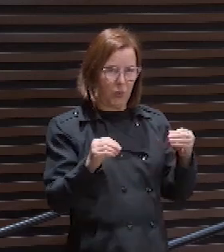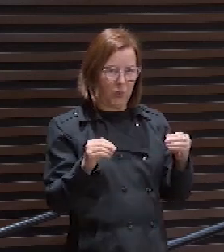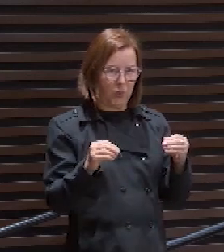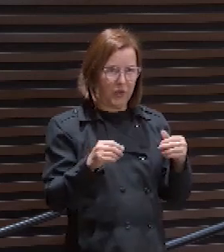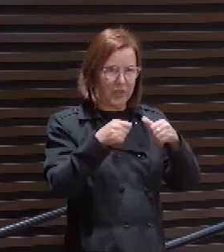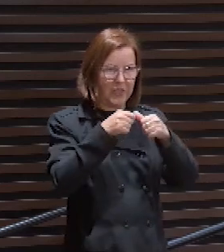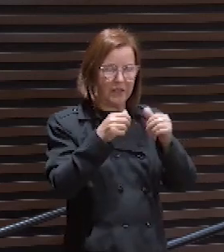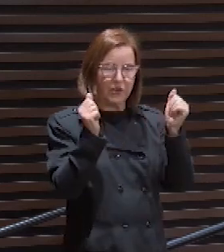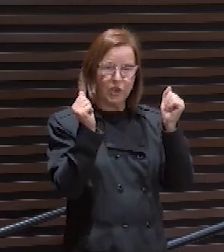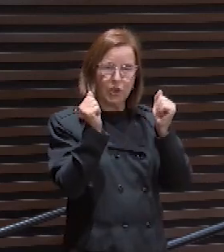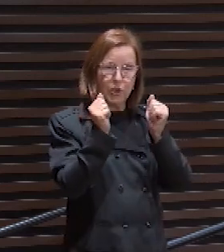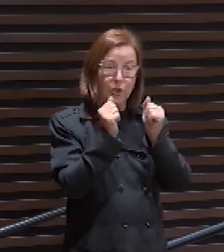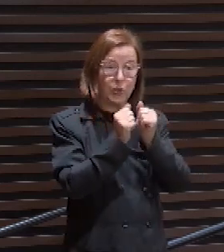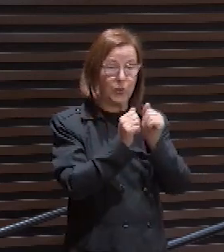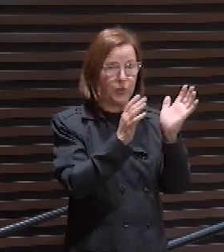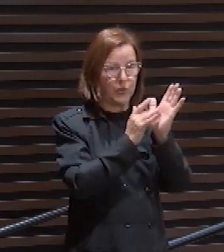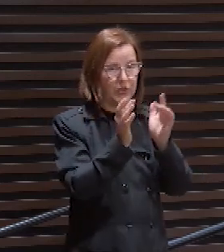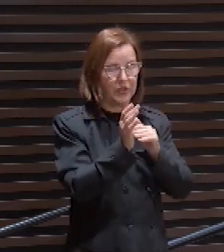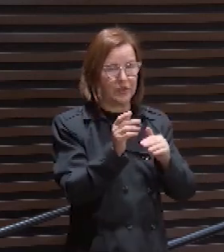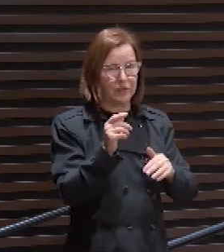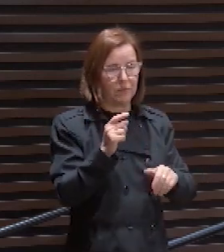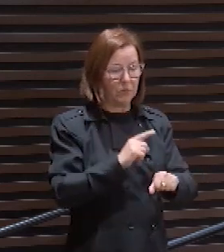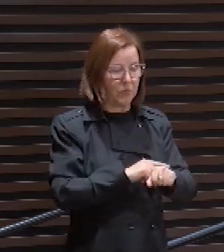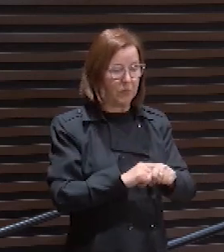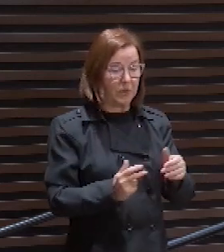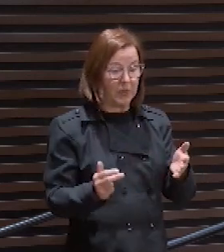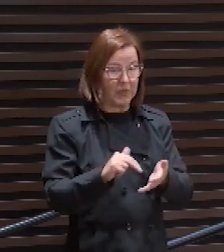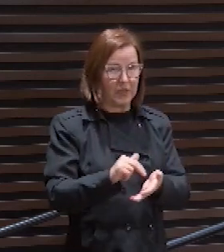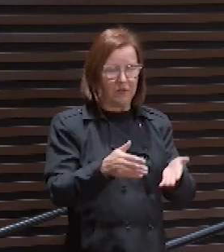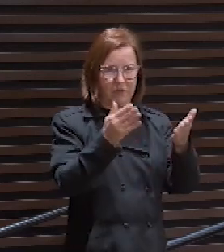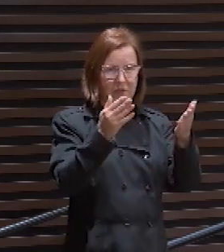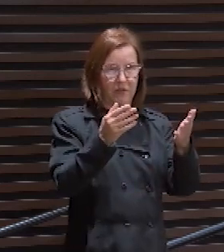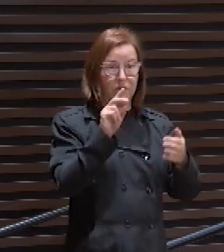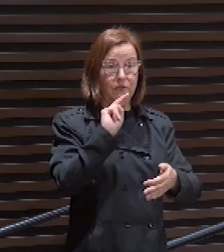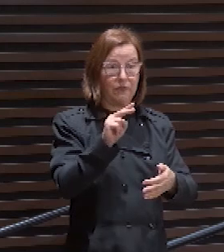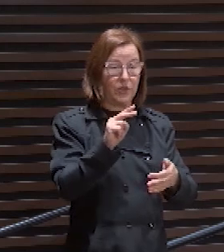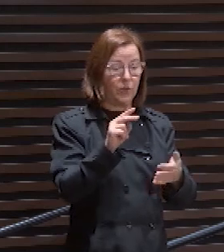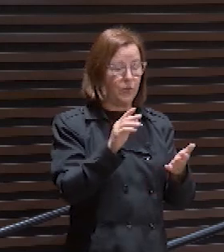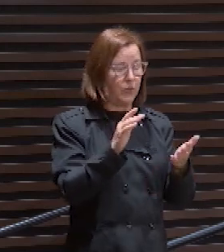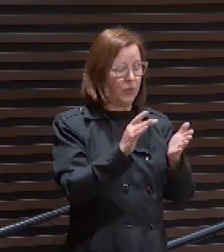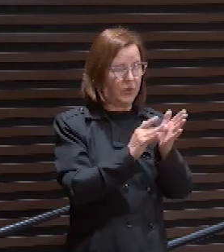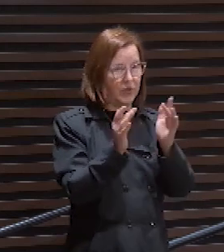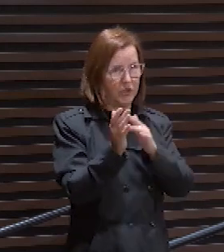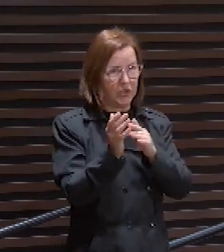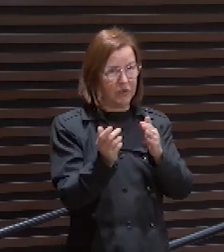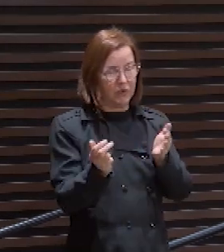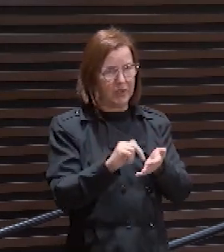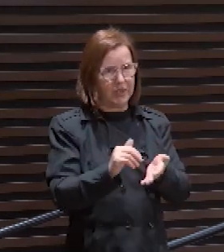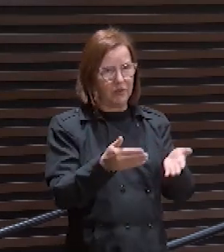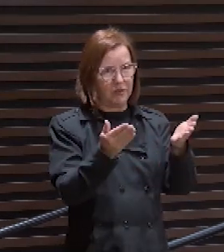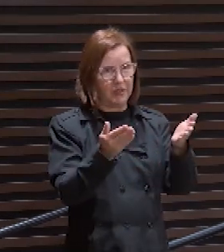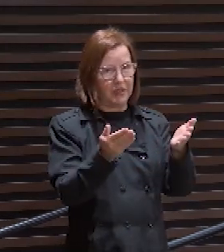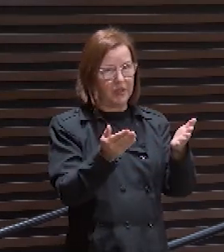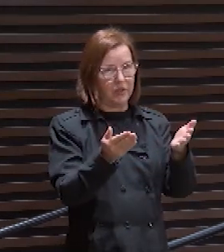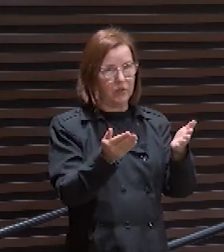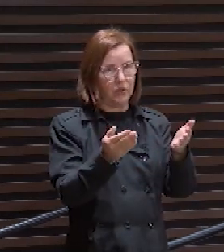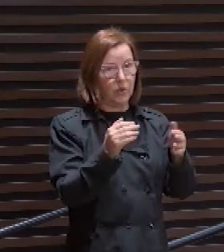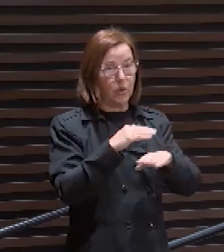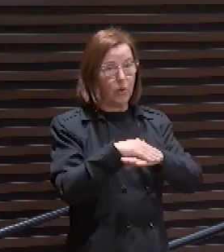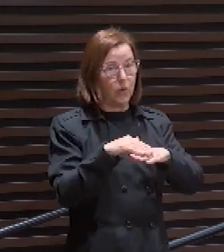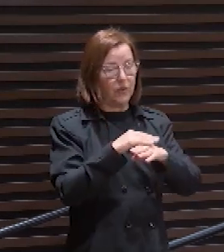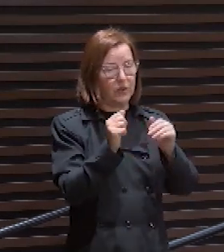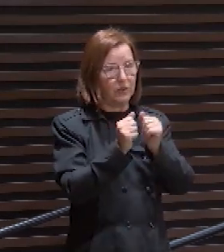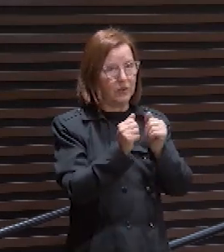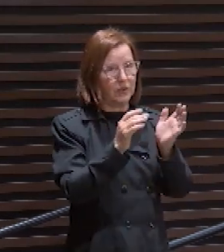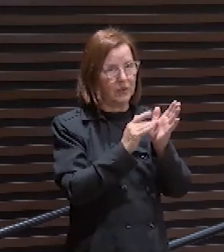na sua ressurreição. Ele viu Jesus ressuscitado. Jesus falou com ele. Mas Pedro,